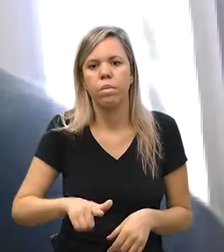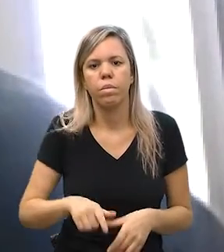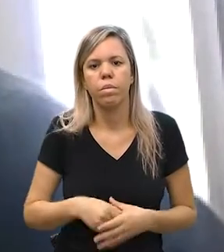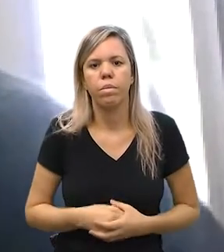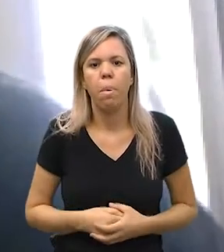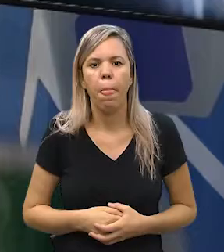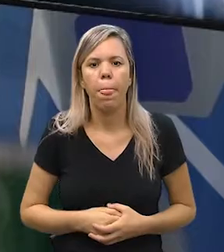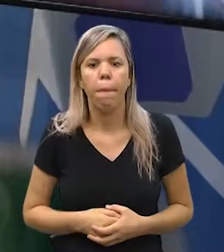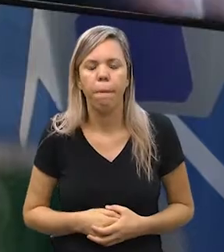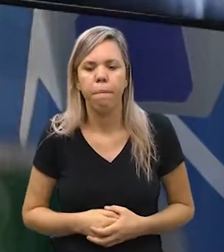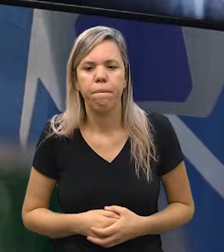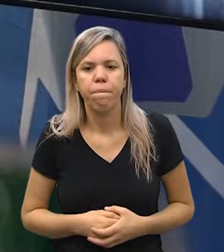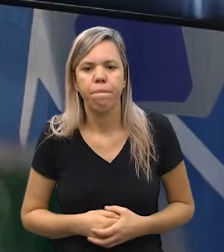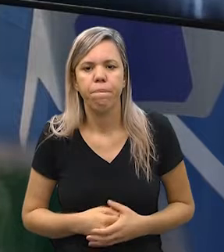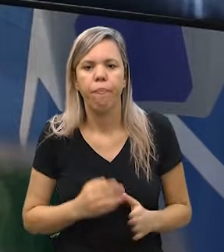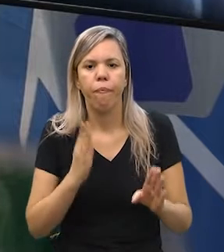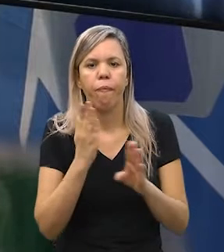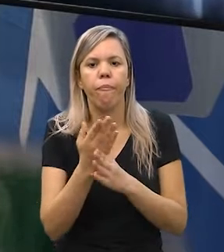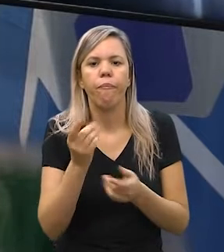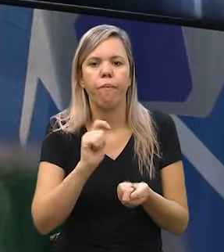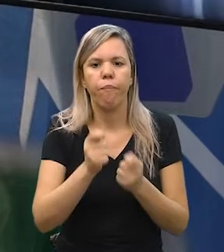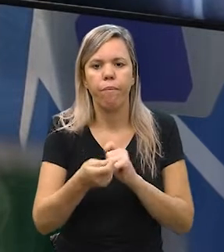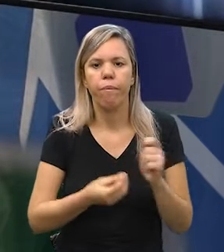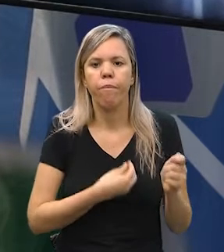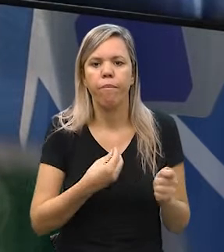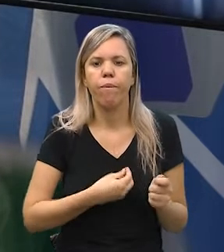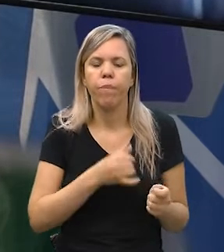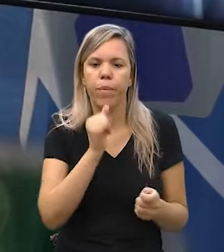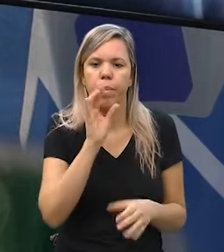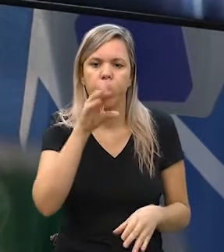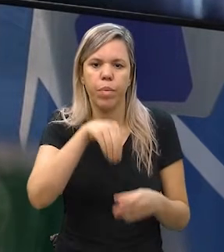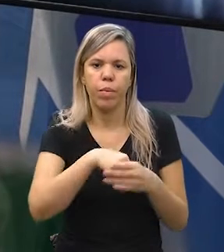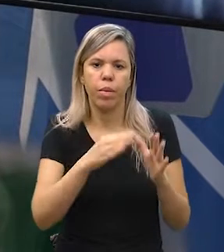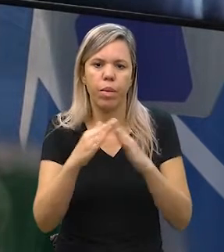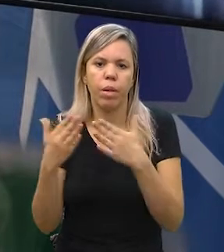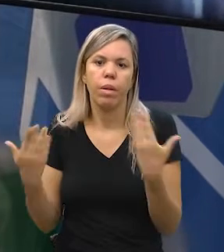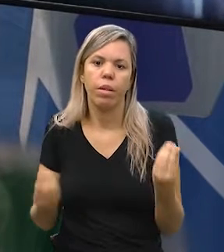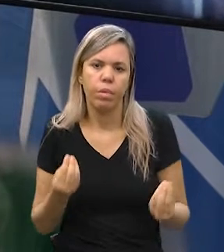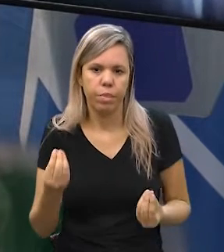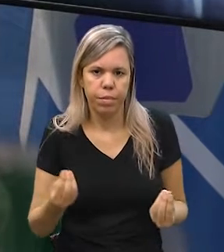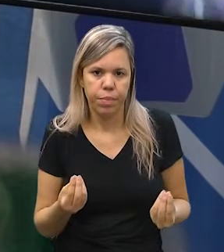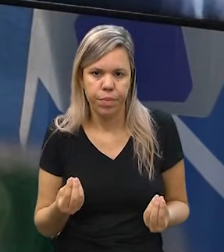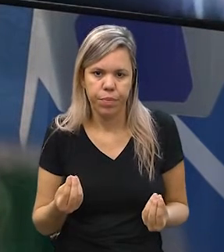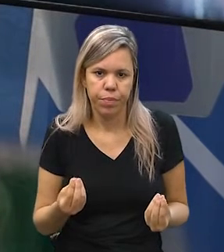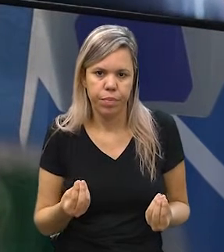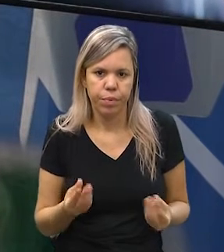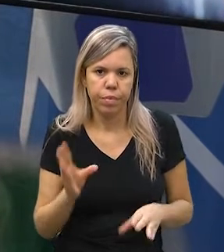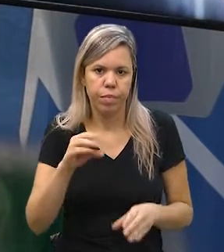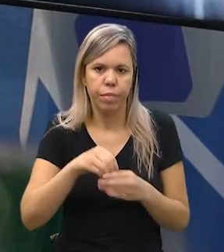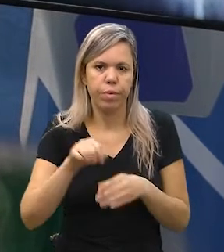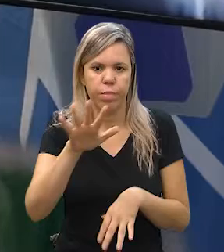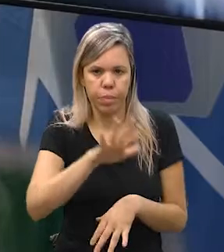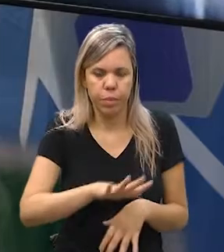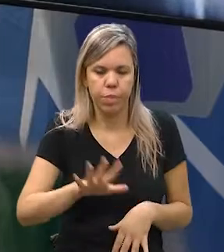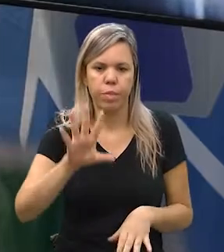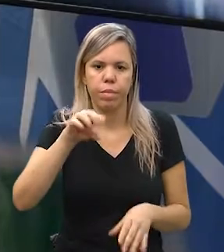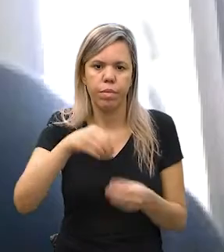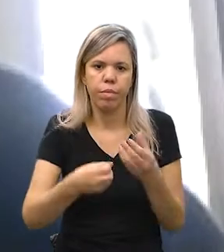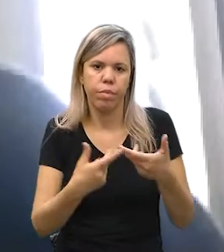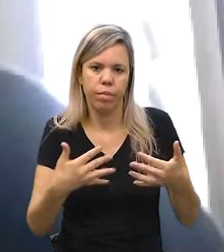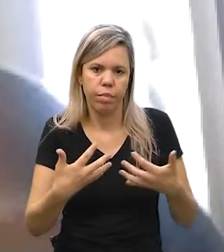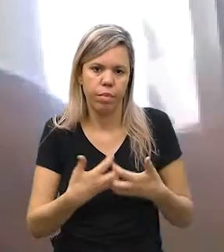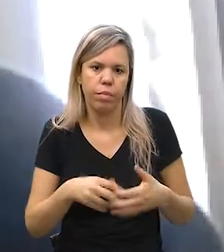novo reencontrar como que é viver dentro de casa. E dentro desse cenário, né,